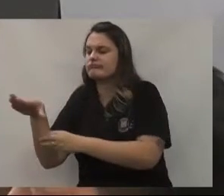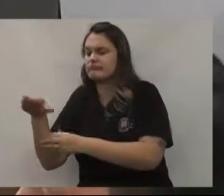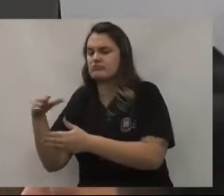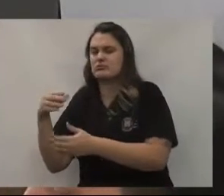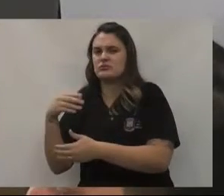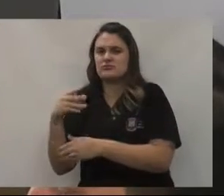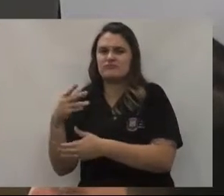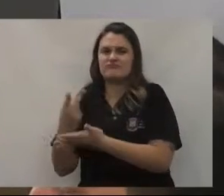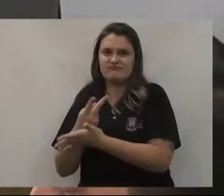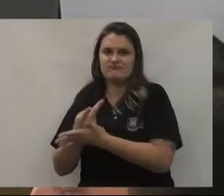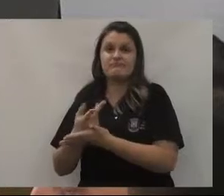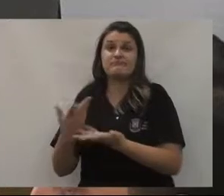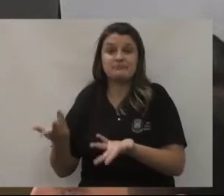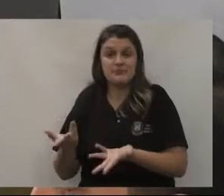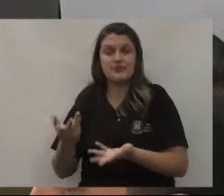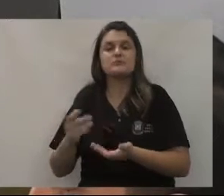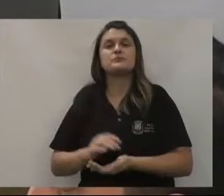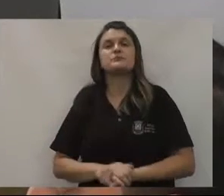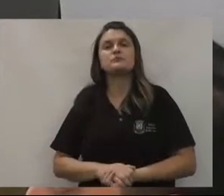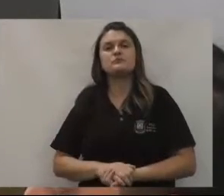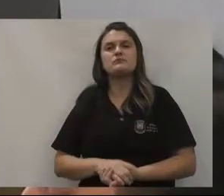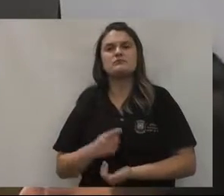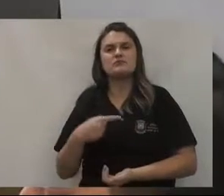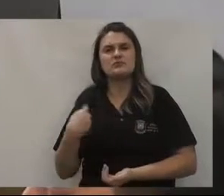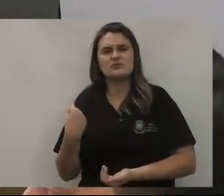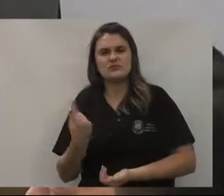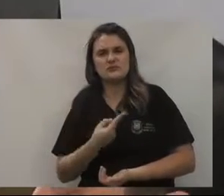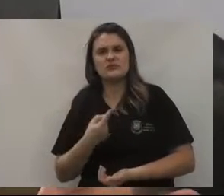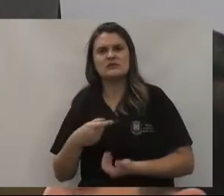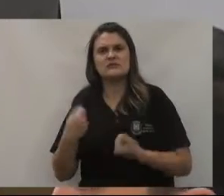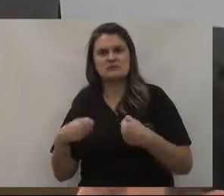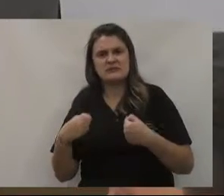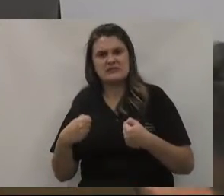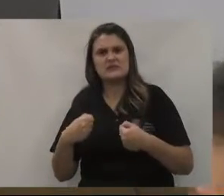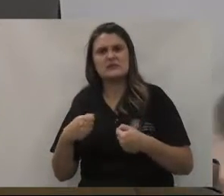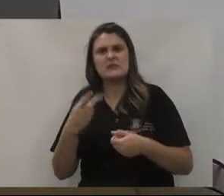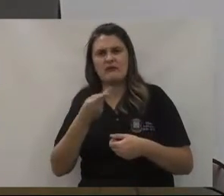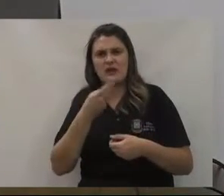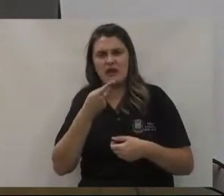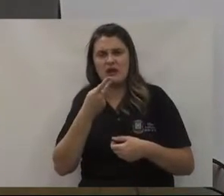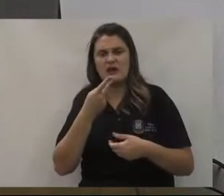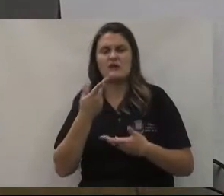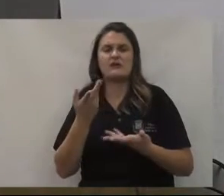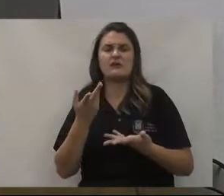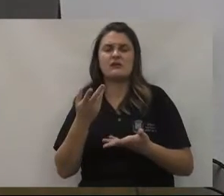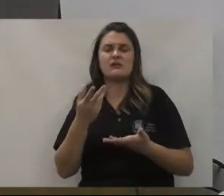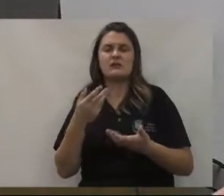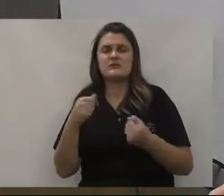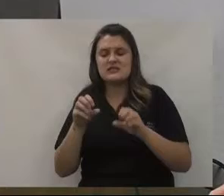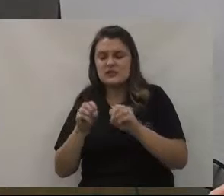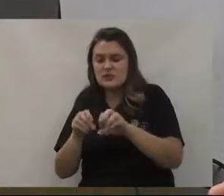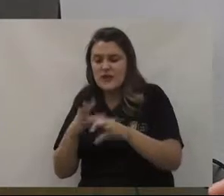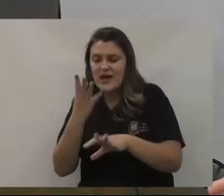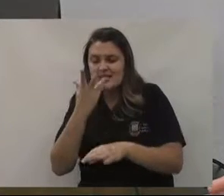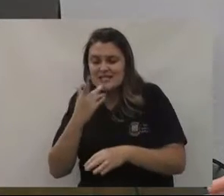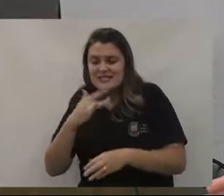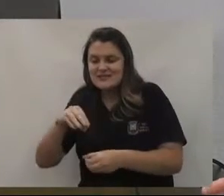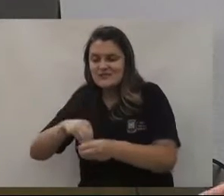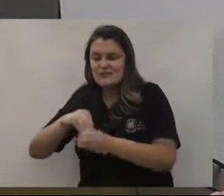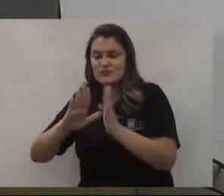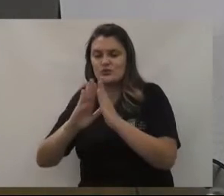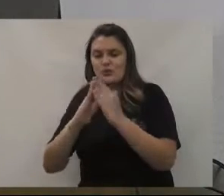Então, pessoal, o negócio de lixeiras é o seguinte: nós não adianta educar a nós aqui, adultos, nós temos que educar a criança na